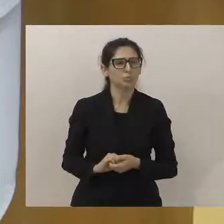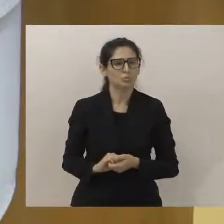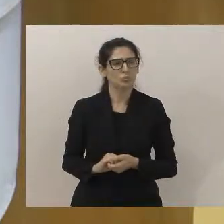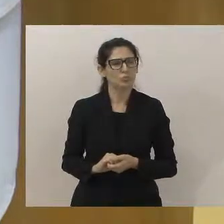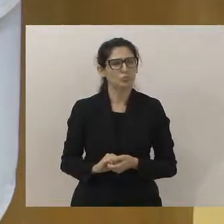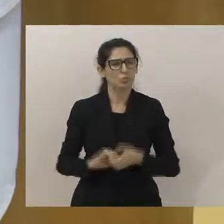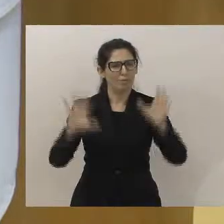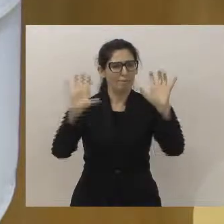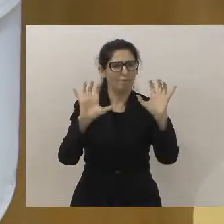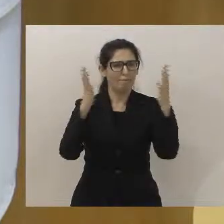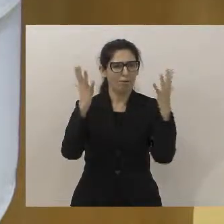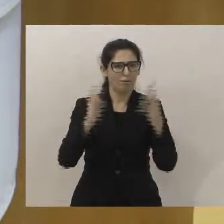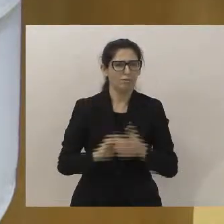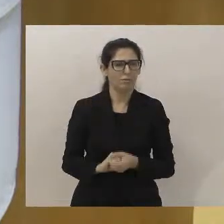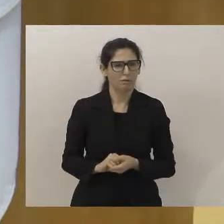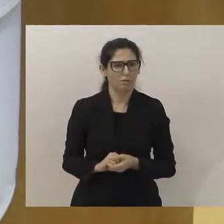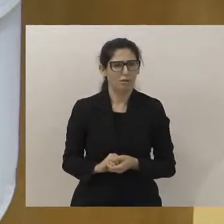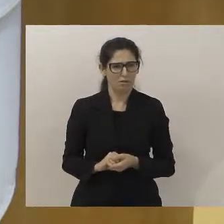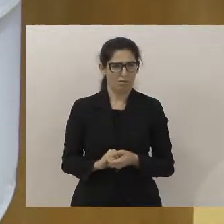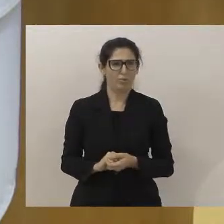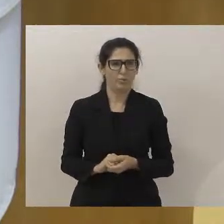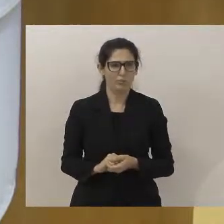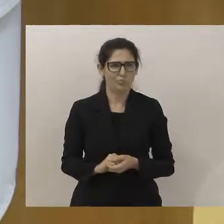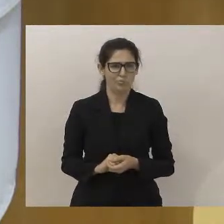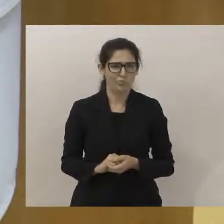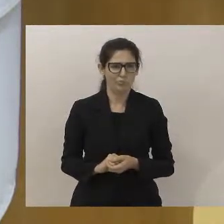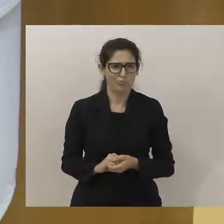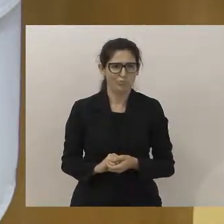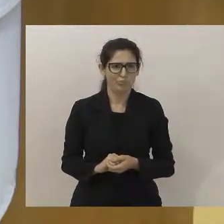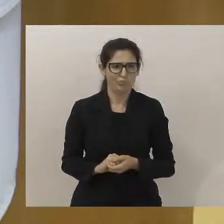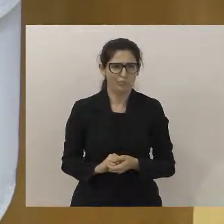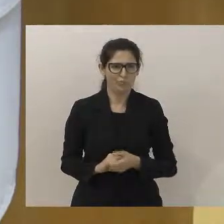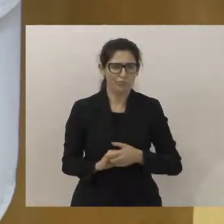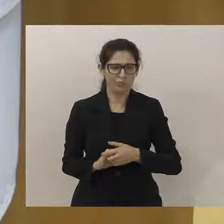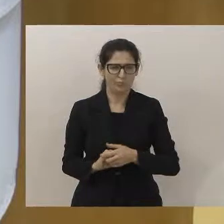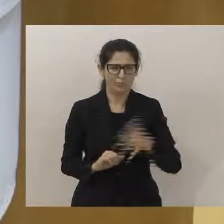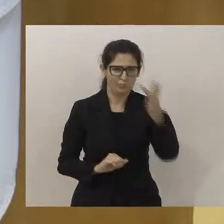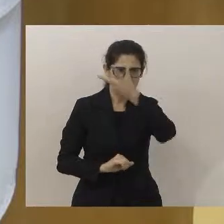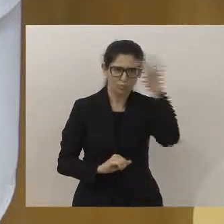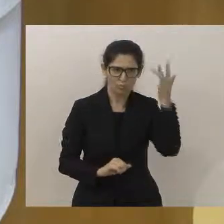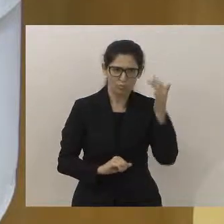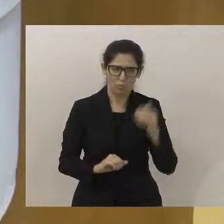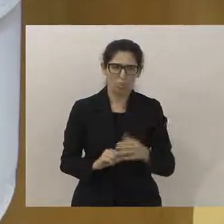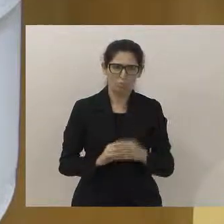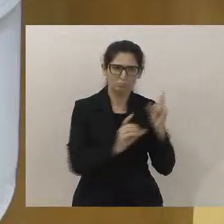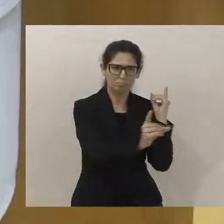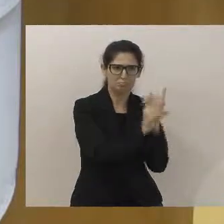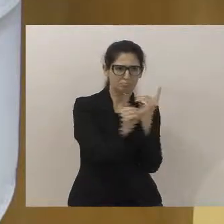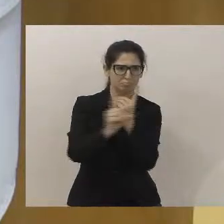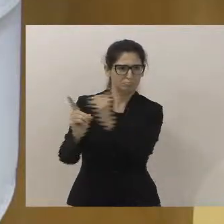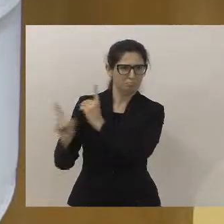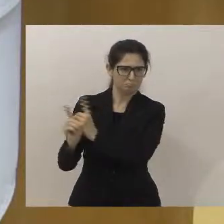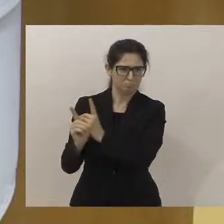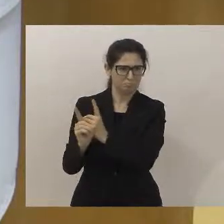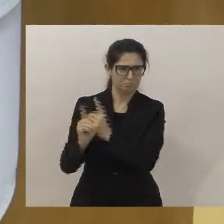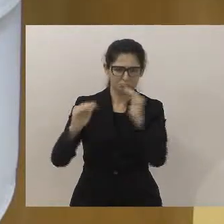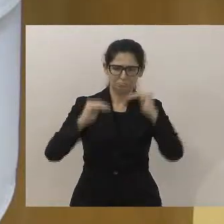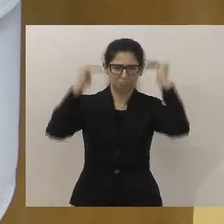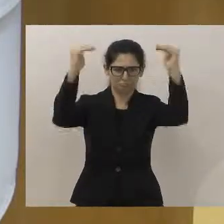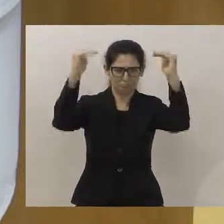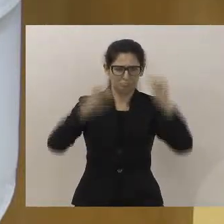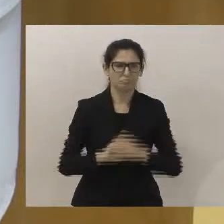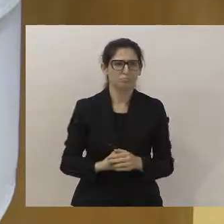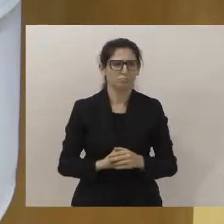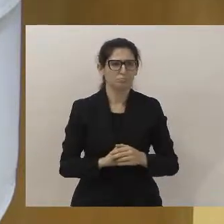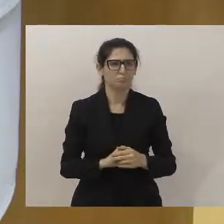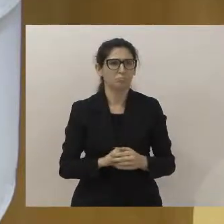um evento a nível nacional, onde vai estar todas as autoridades de alto escalão para responder por